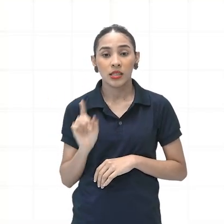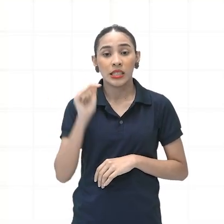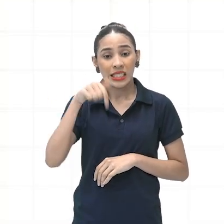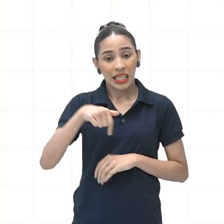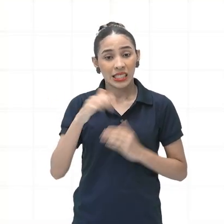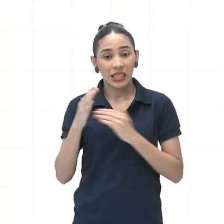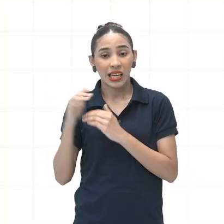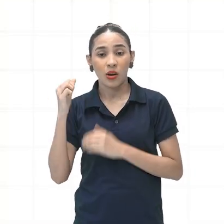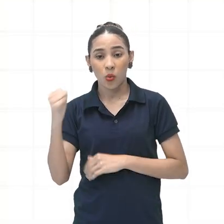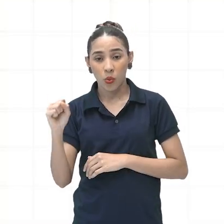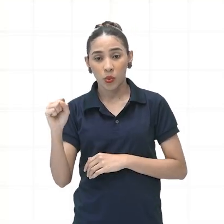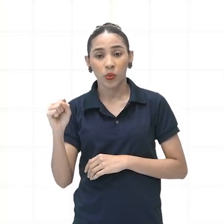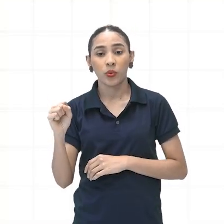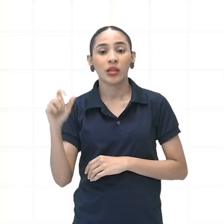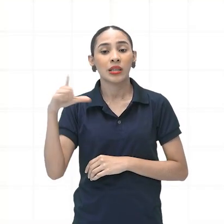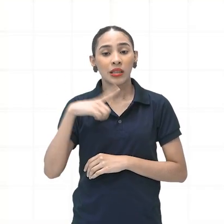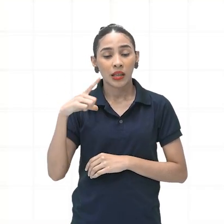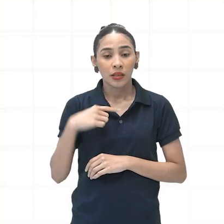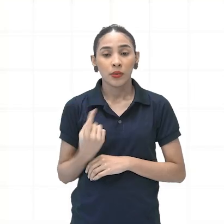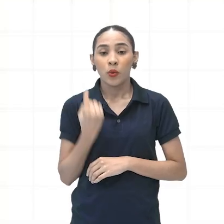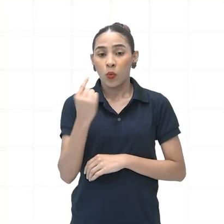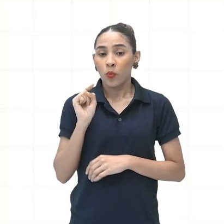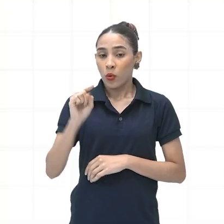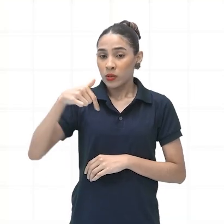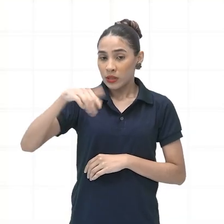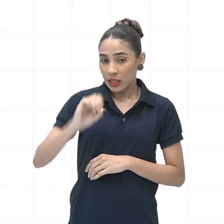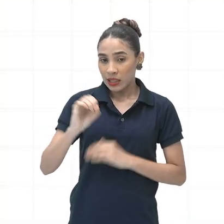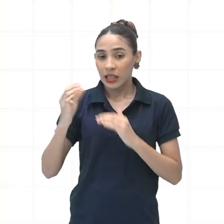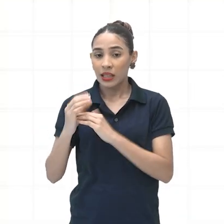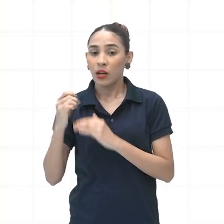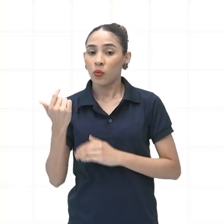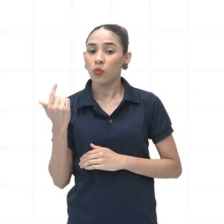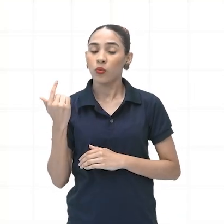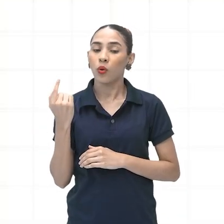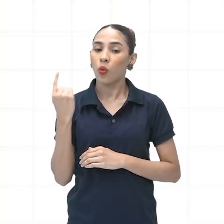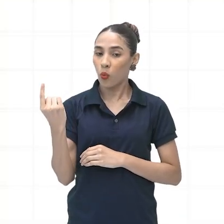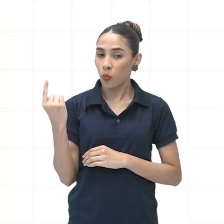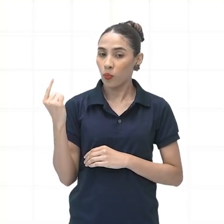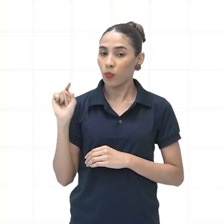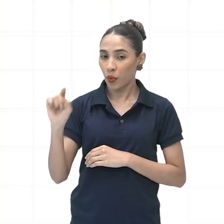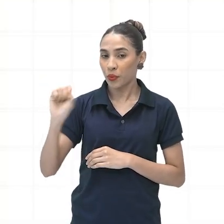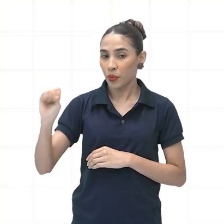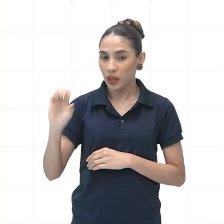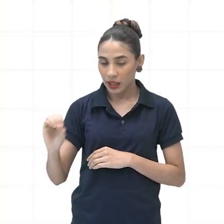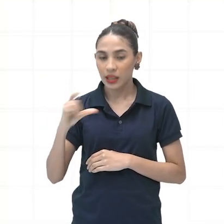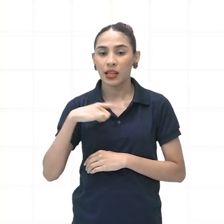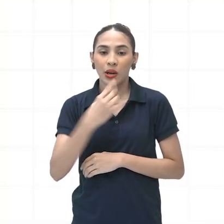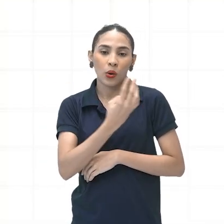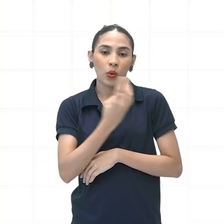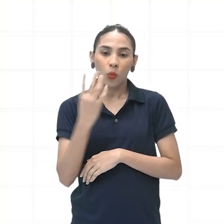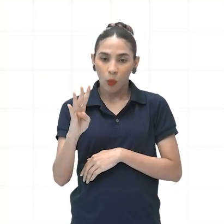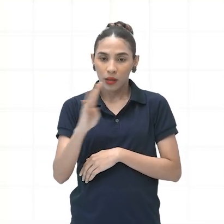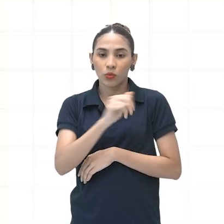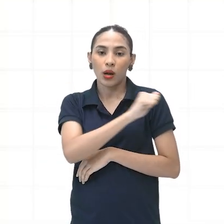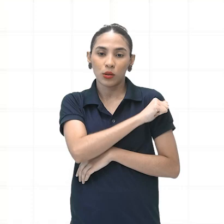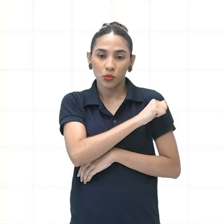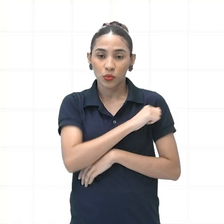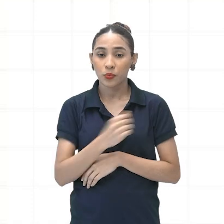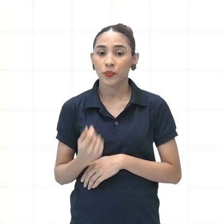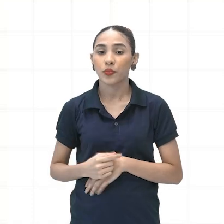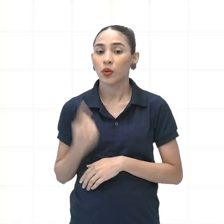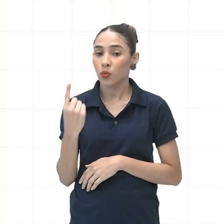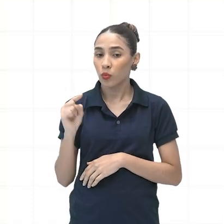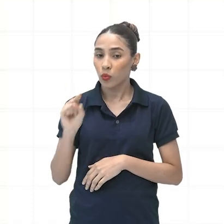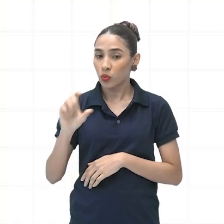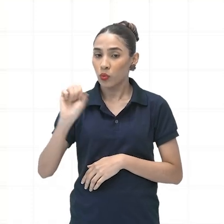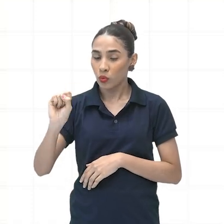8, eu tenho de 1,70 a 1,80, eu tenho 4 alunos. e de 1,80